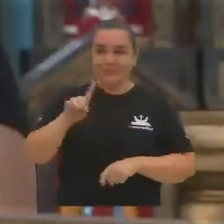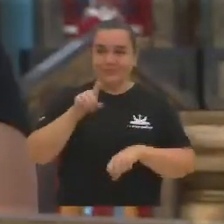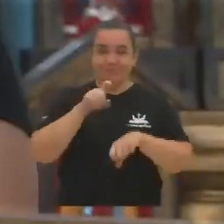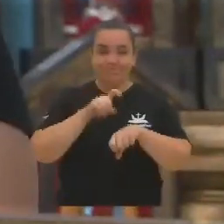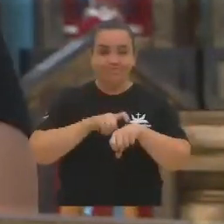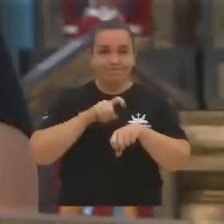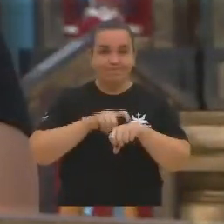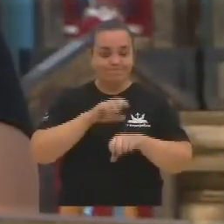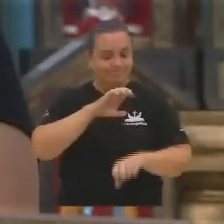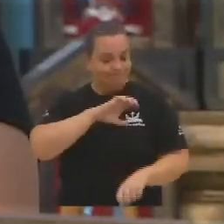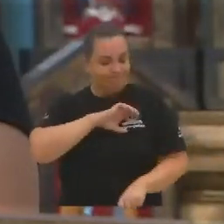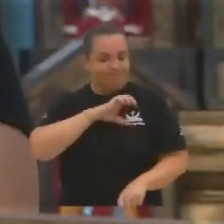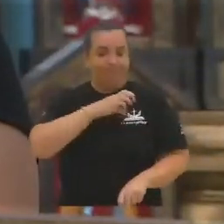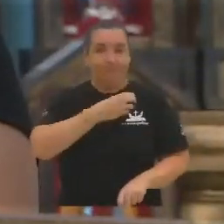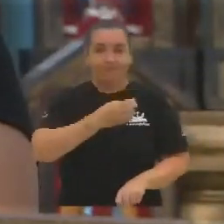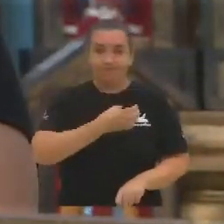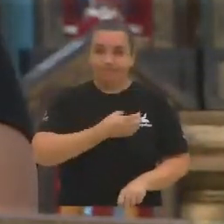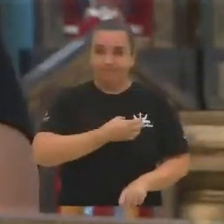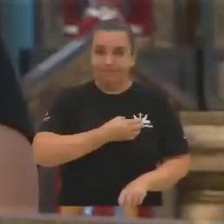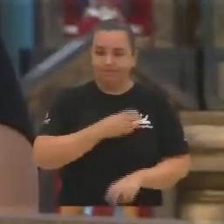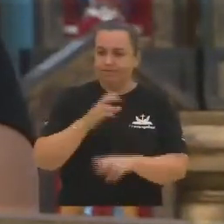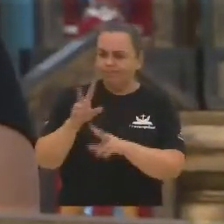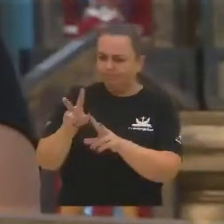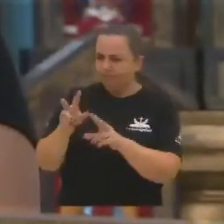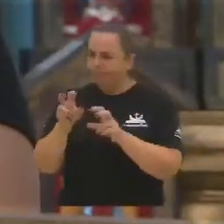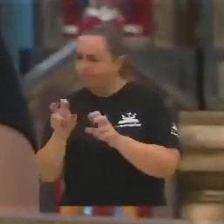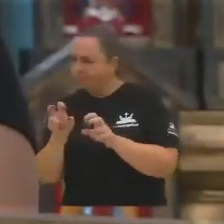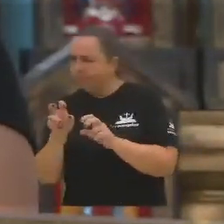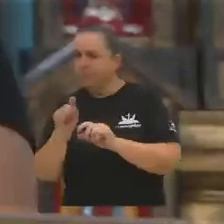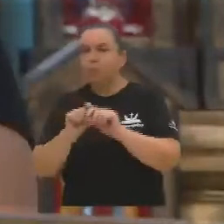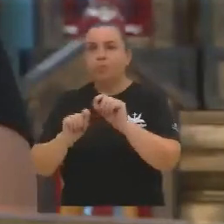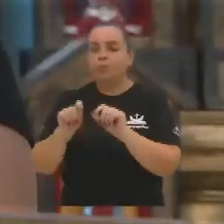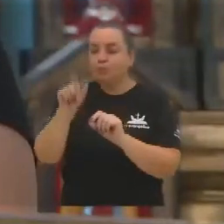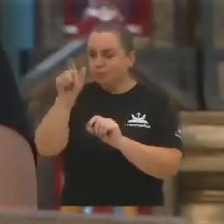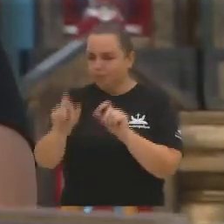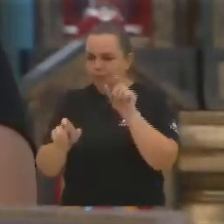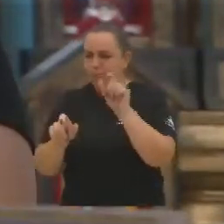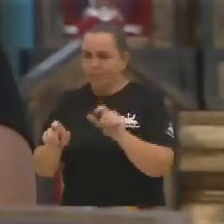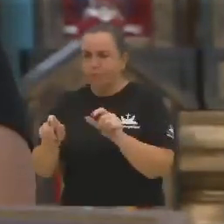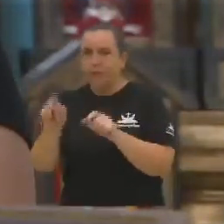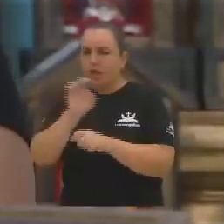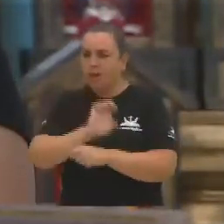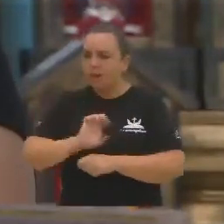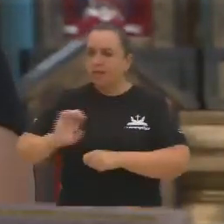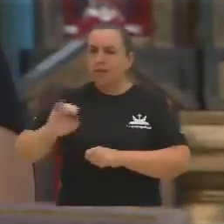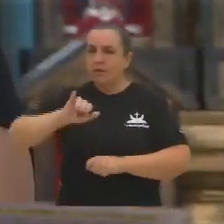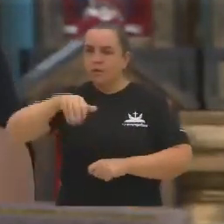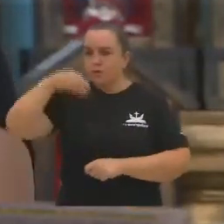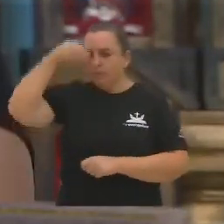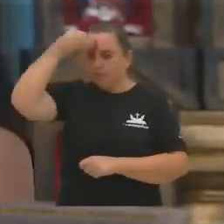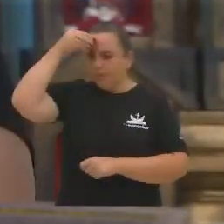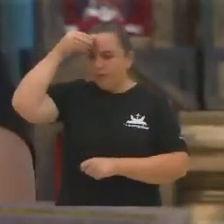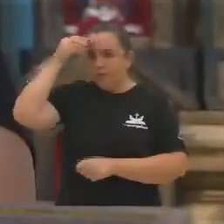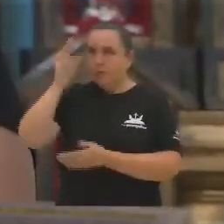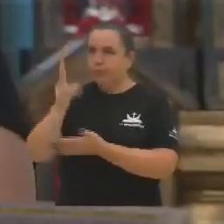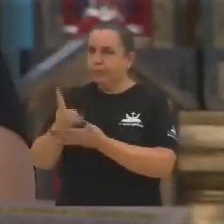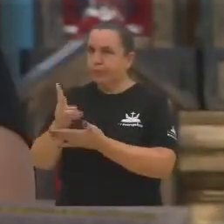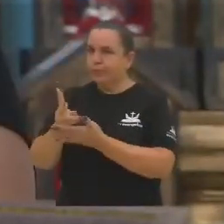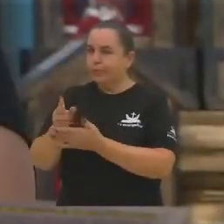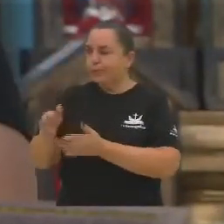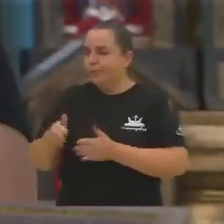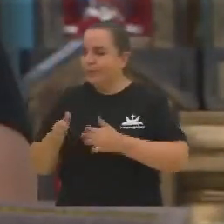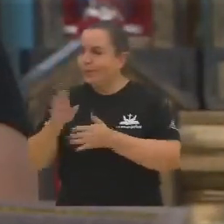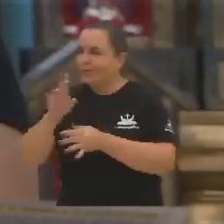conversão, de descobrir novos Elias e João Batista que continuam a preparar os caminhos do